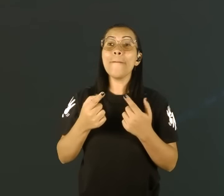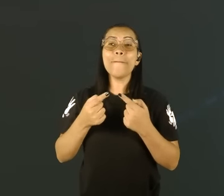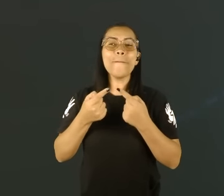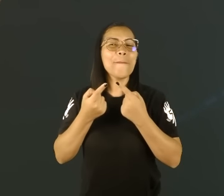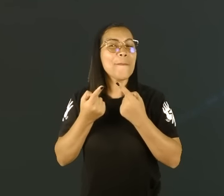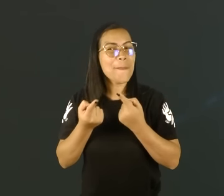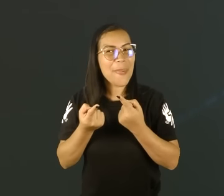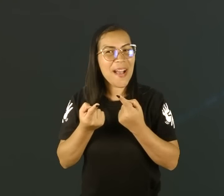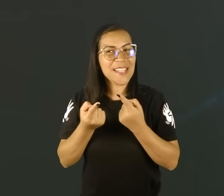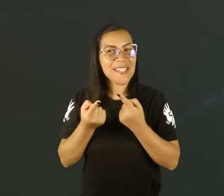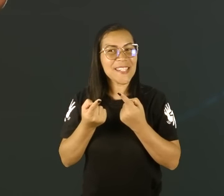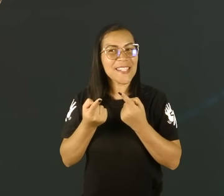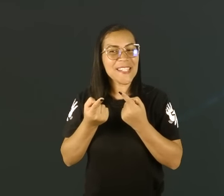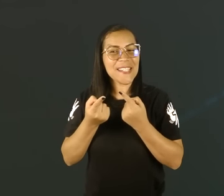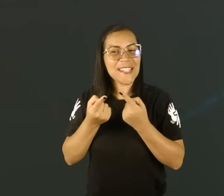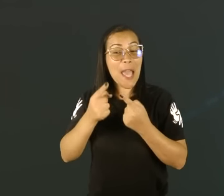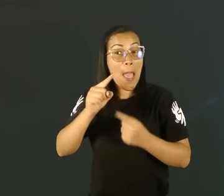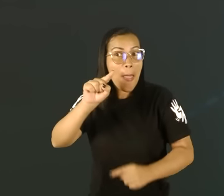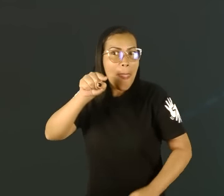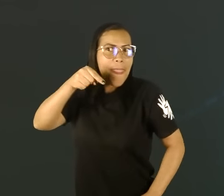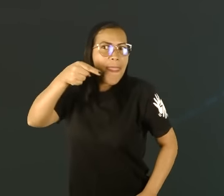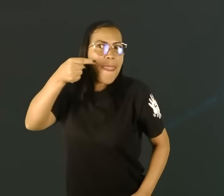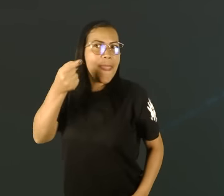ele cansou e deitou.